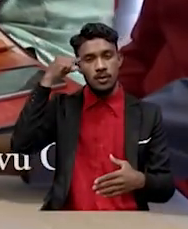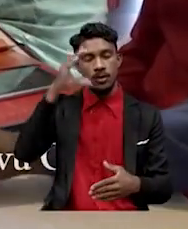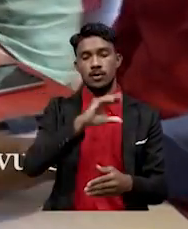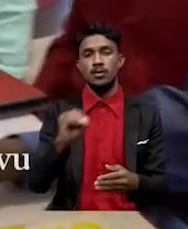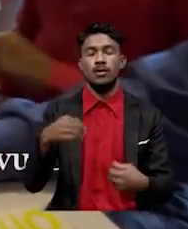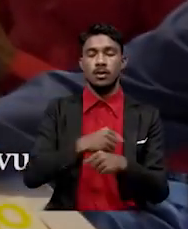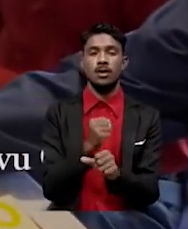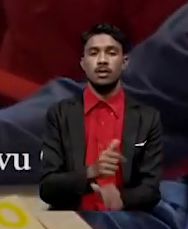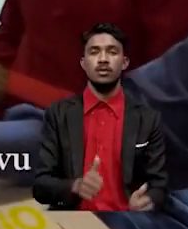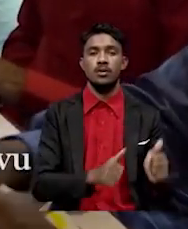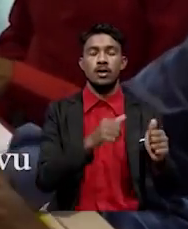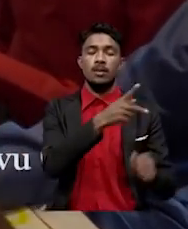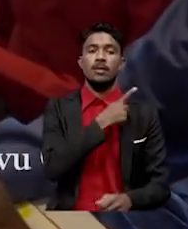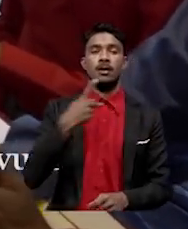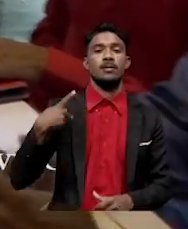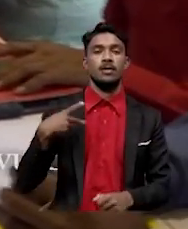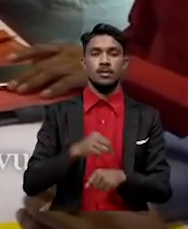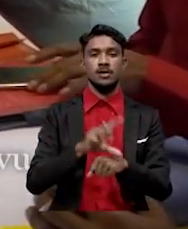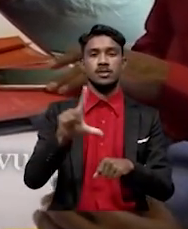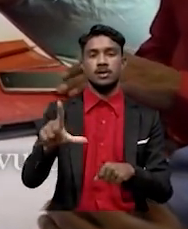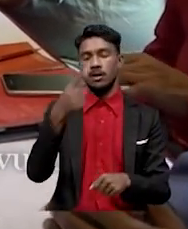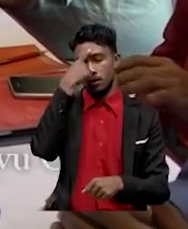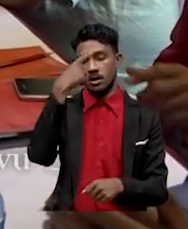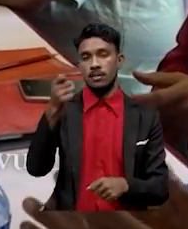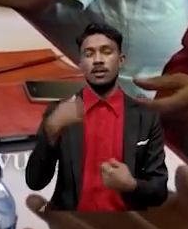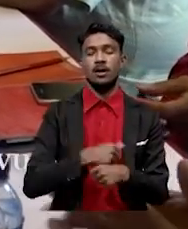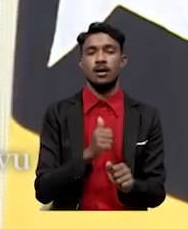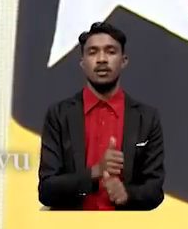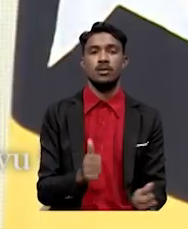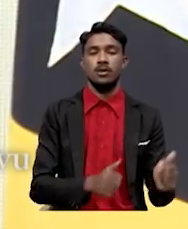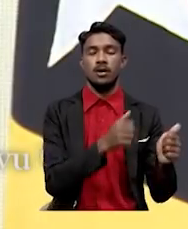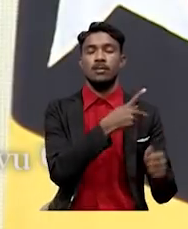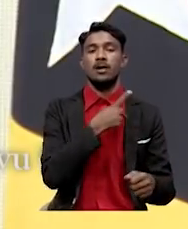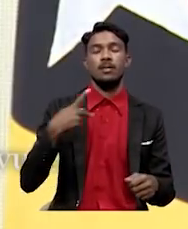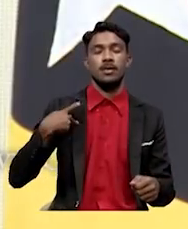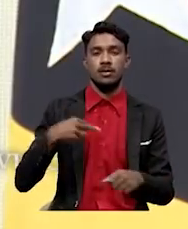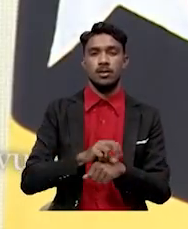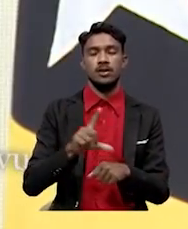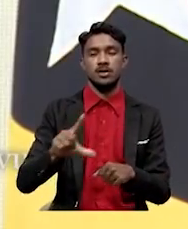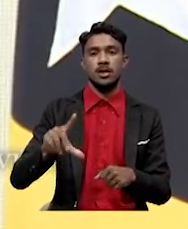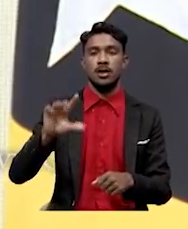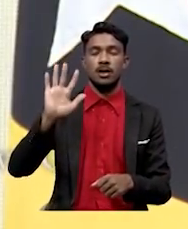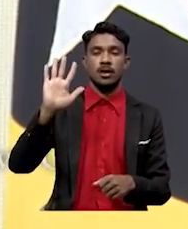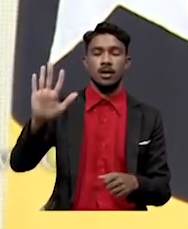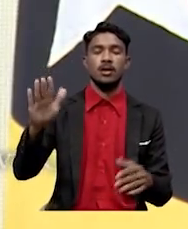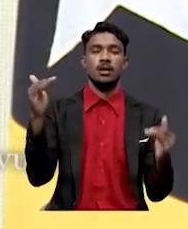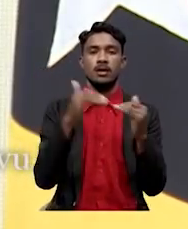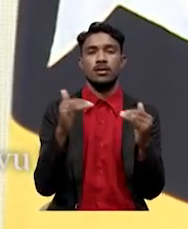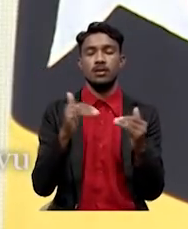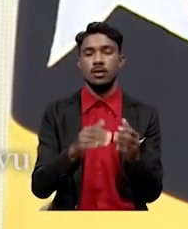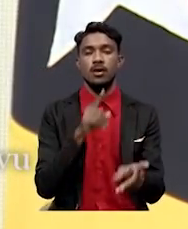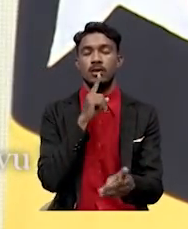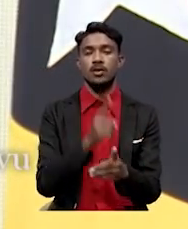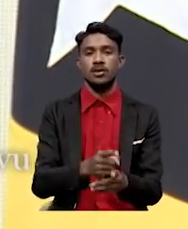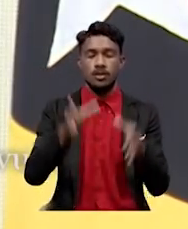existência Parlamento Nacional. Tamba existência Parlamento Nacional quinta legislatura né? Lolos, presidente da